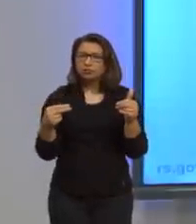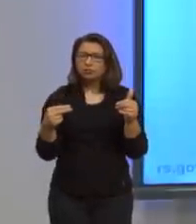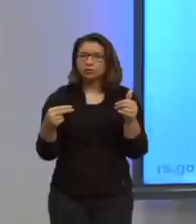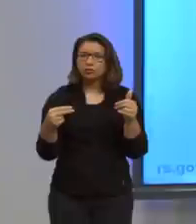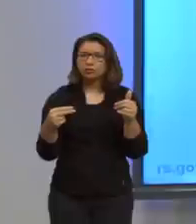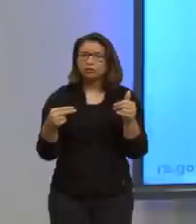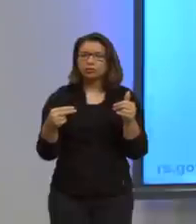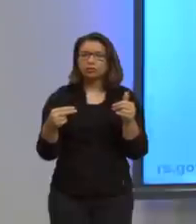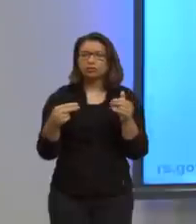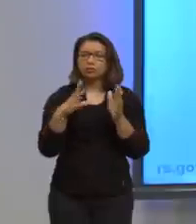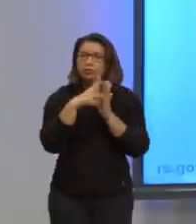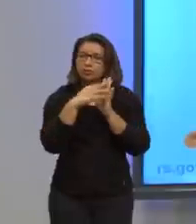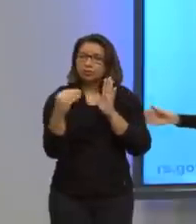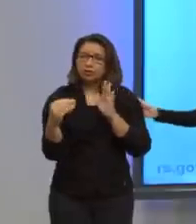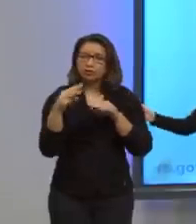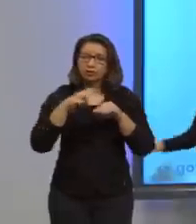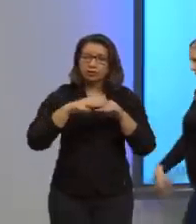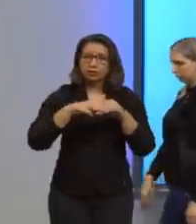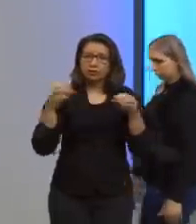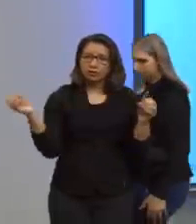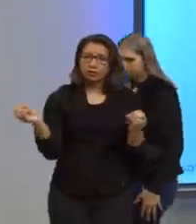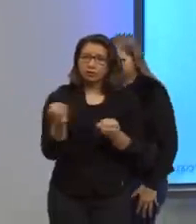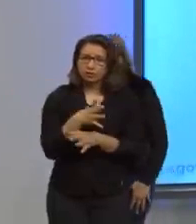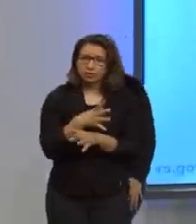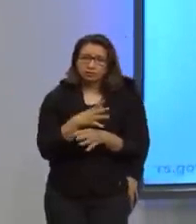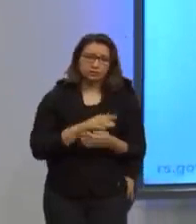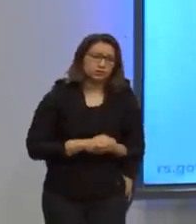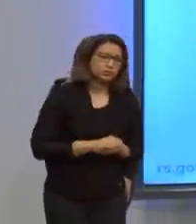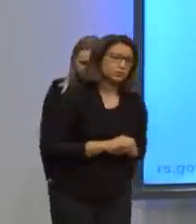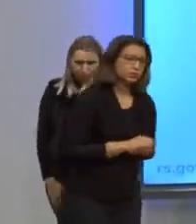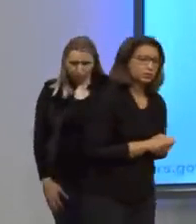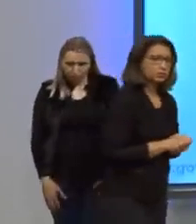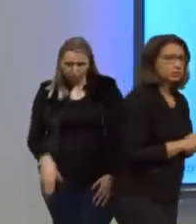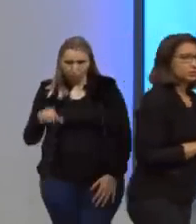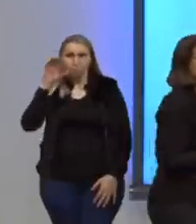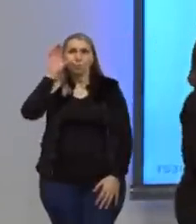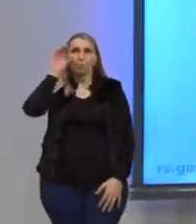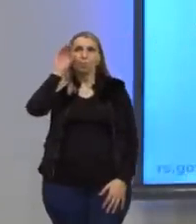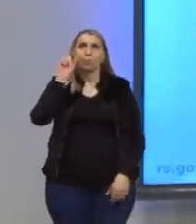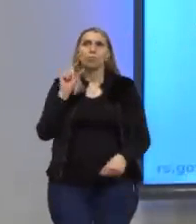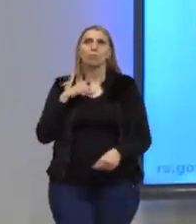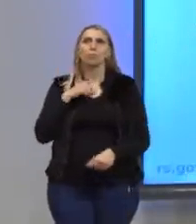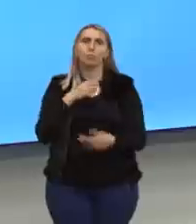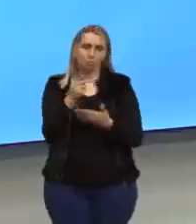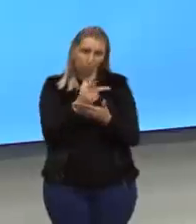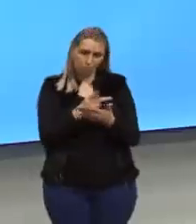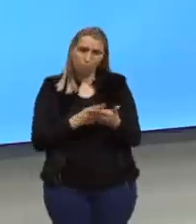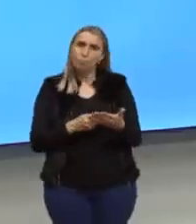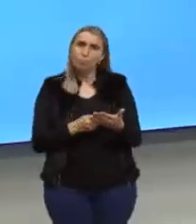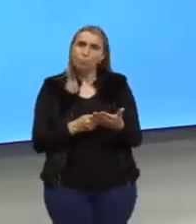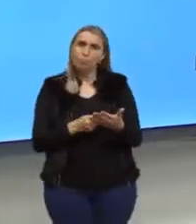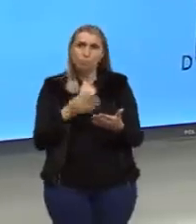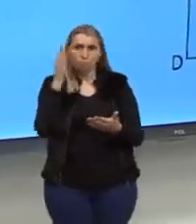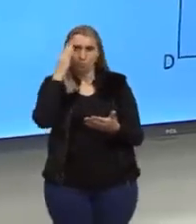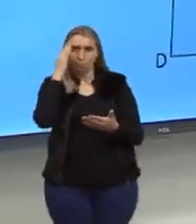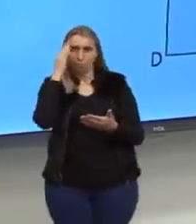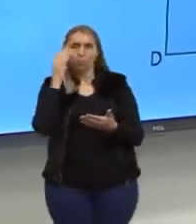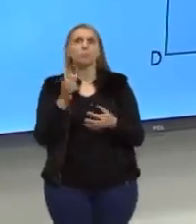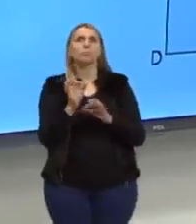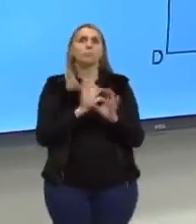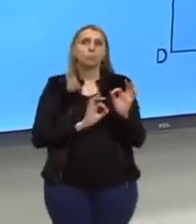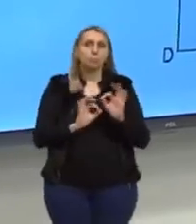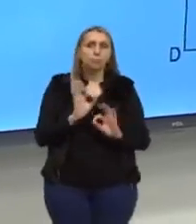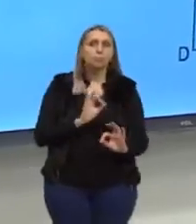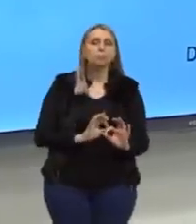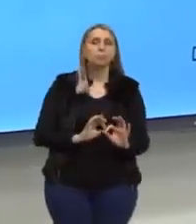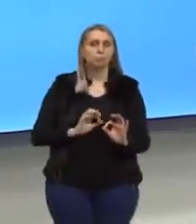já prontinho. Vejam o que, que está no desenho, que nós já sabemos agora do que se trata, né? Se trata de alguém